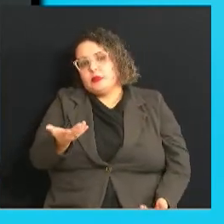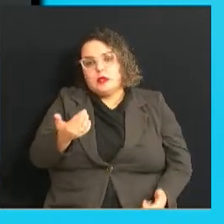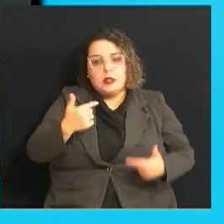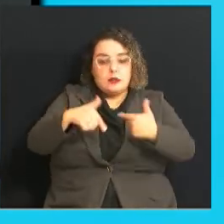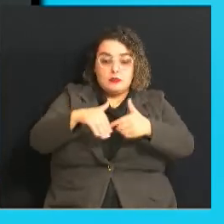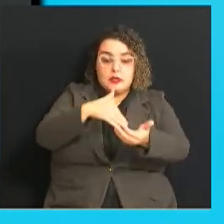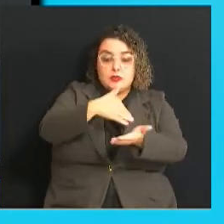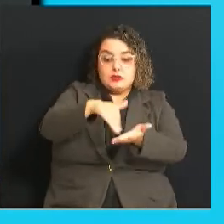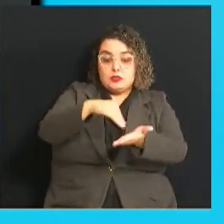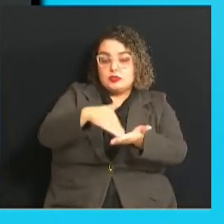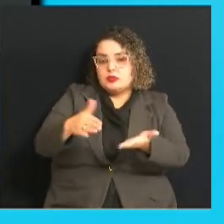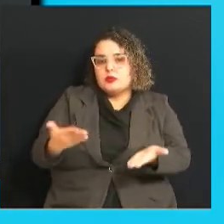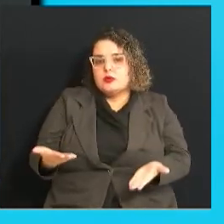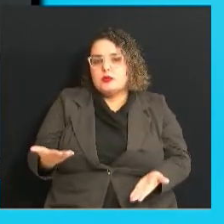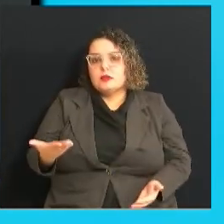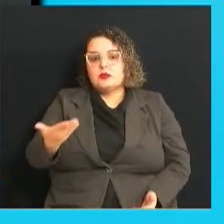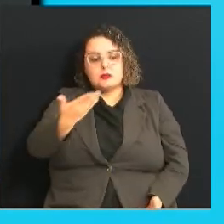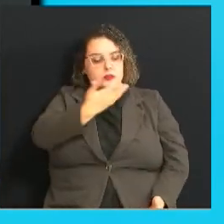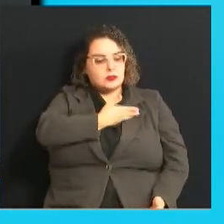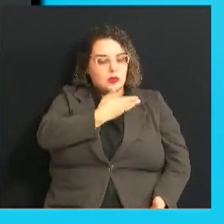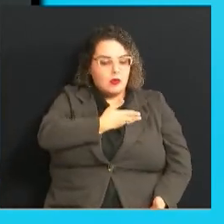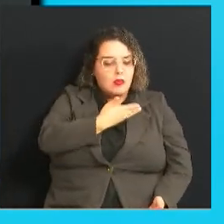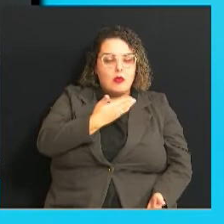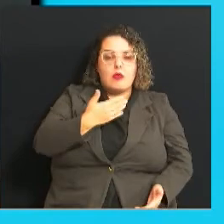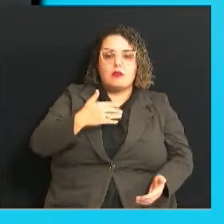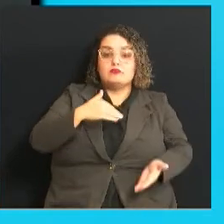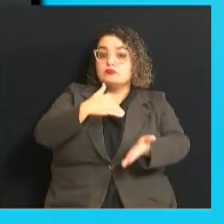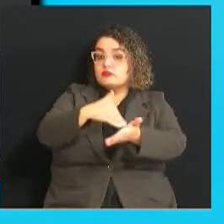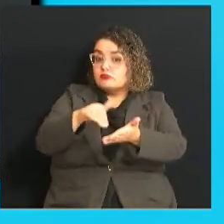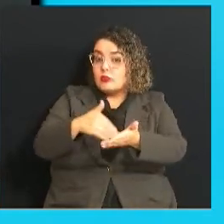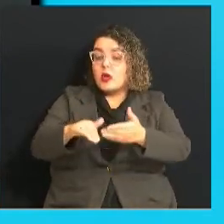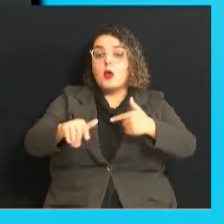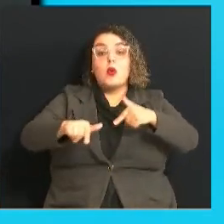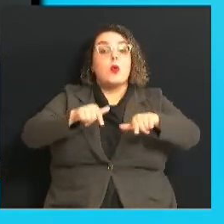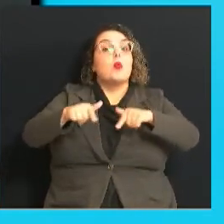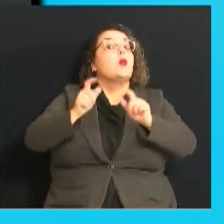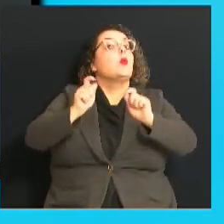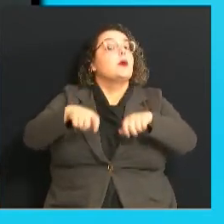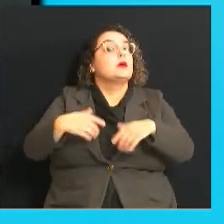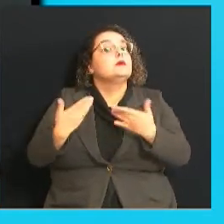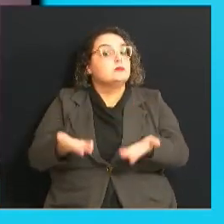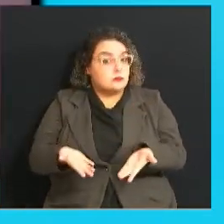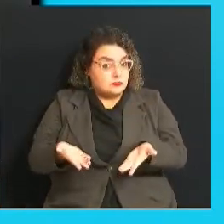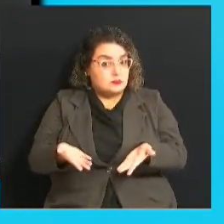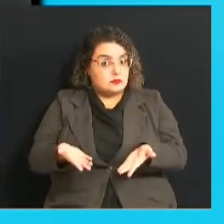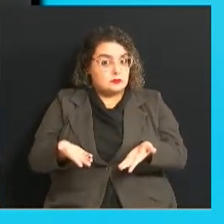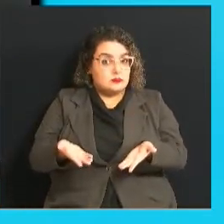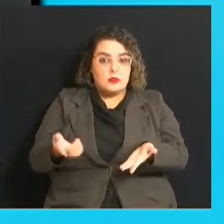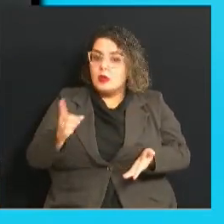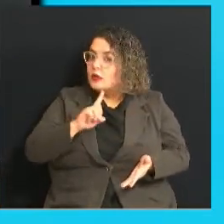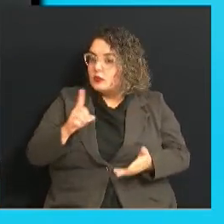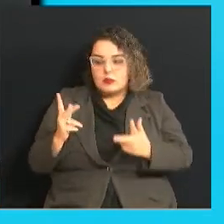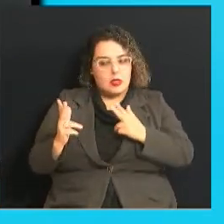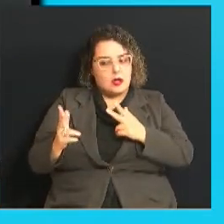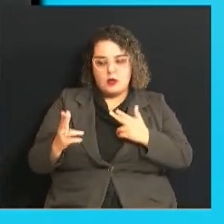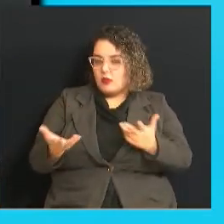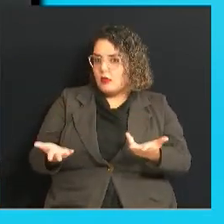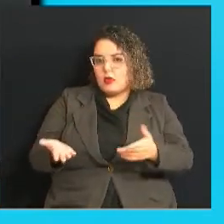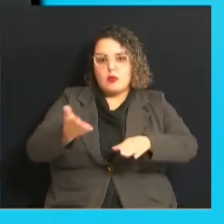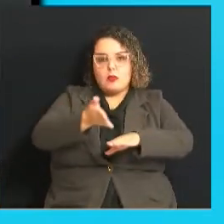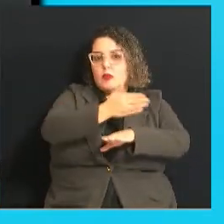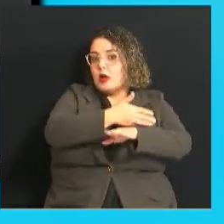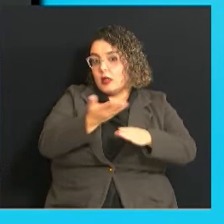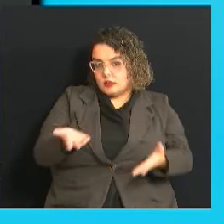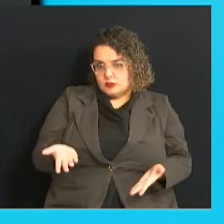escritório, os colegas de escritório vão notar que o trabalho, a execução do trabalho dela não estava como antes. Então, não é somente